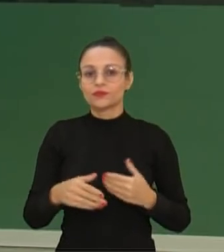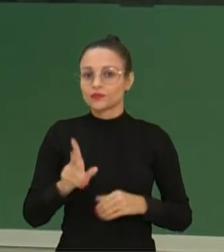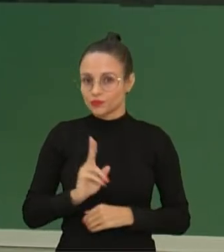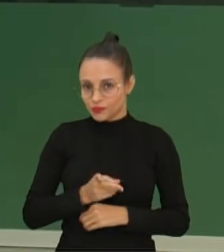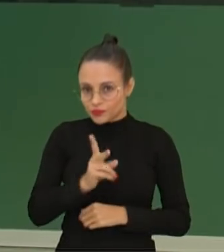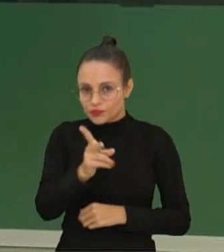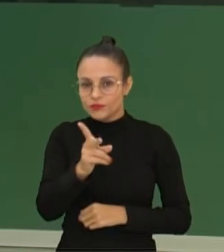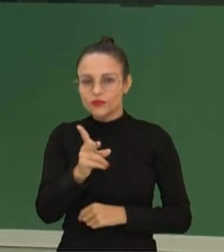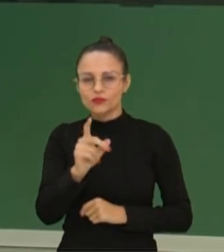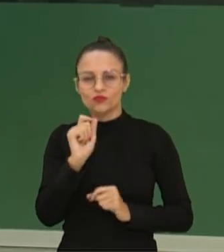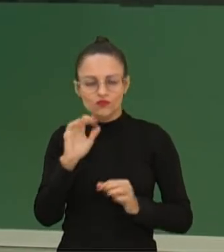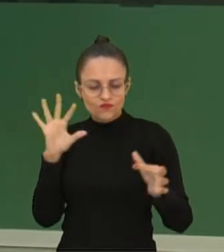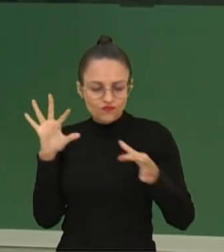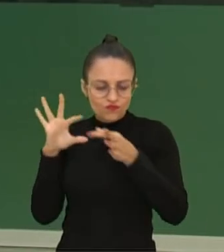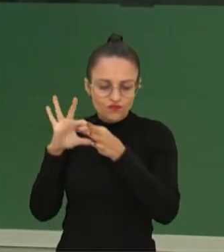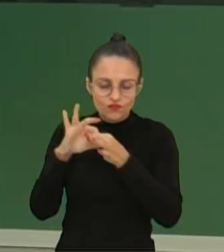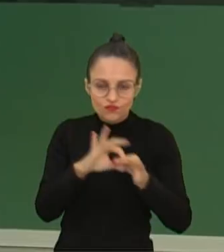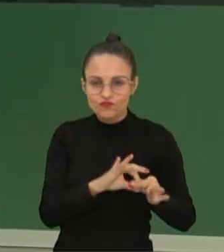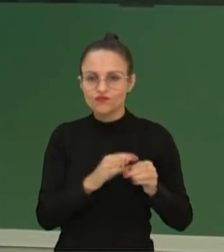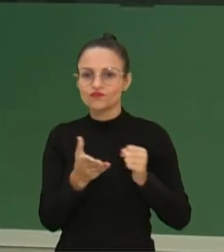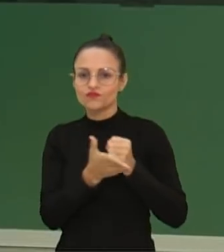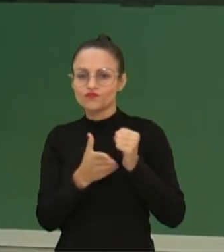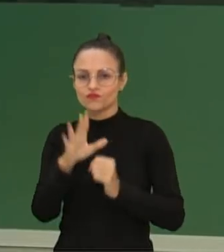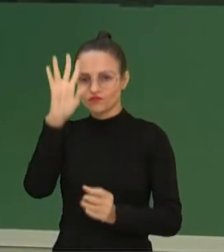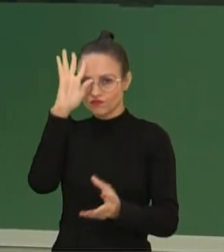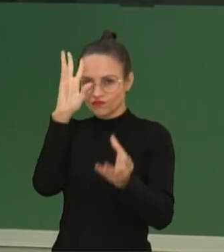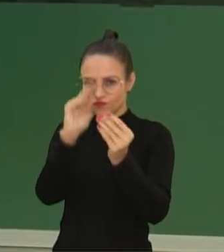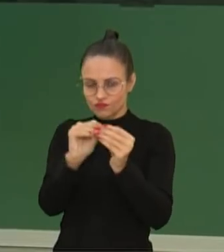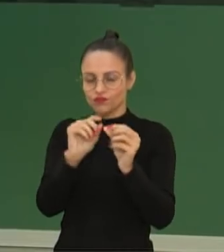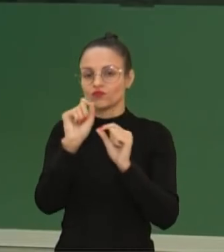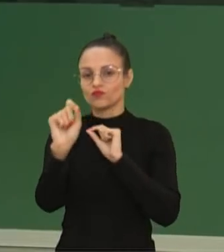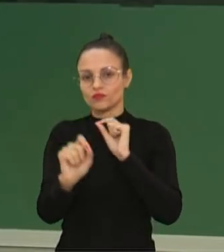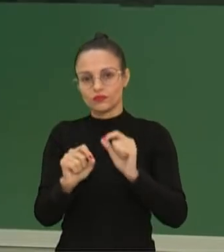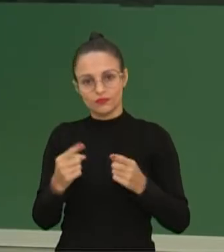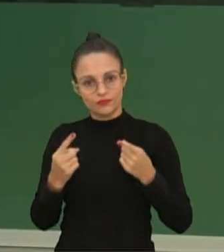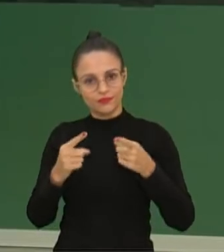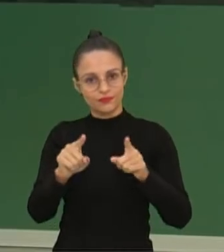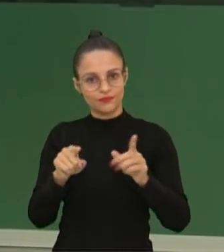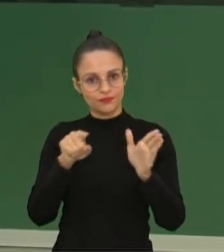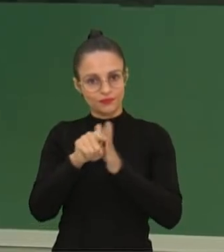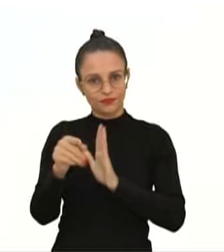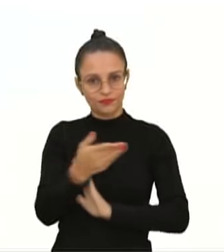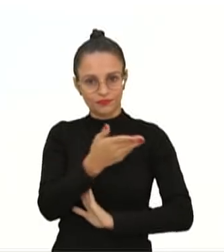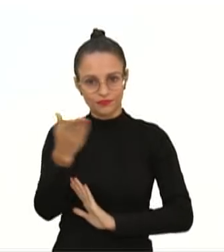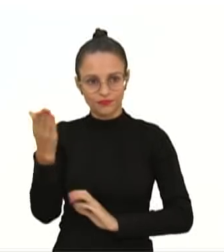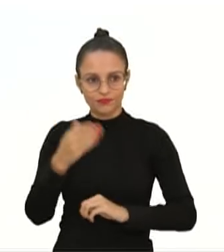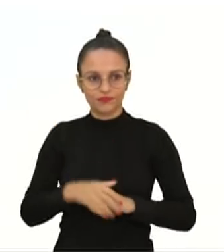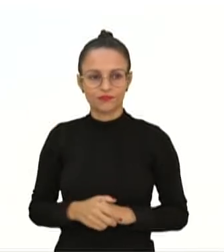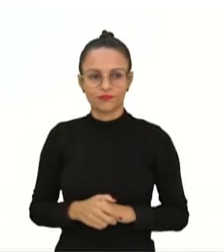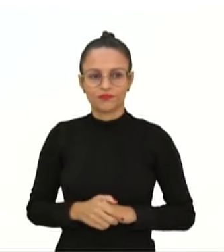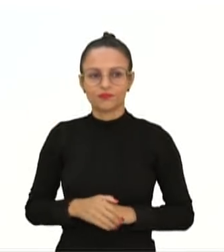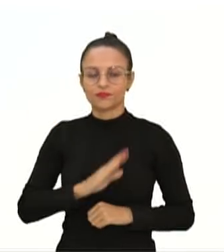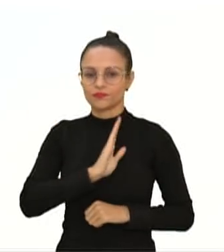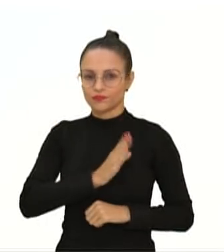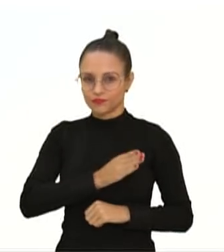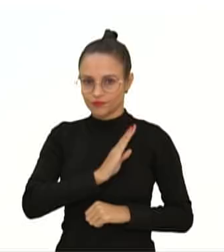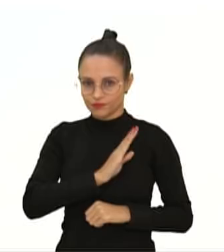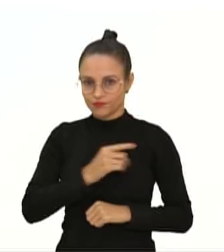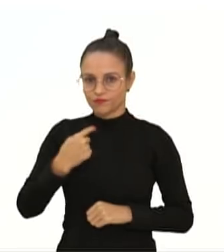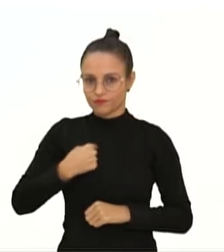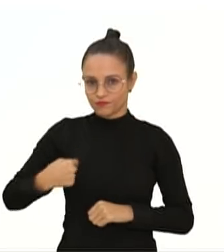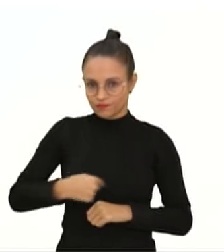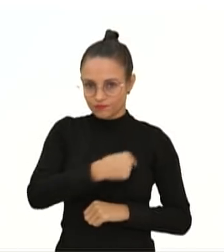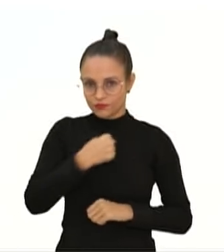ainda nessa mesma lógica, com base nisso que a gente acabou de falar aqui, temos um desafio, um quiz. O sistema circulatório humano